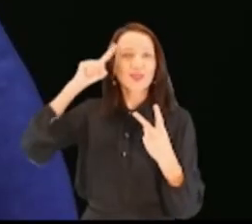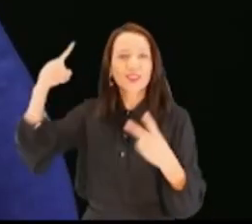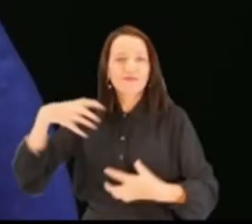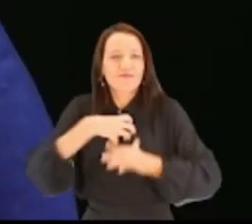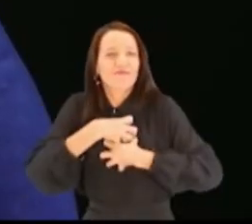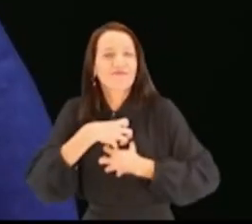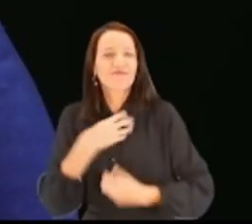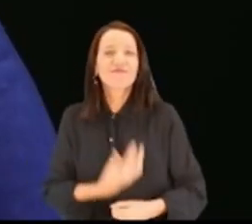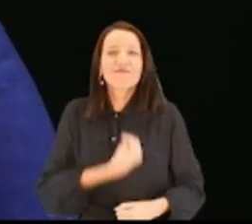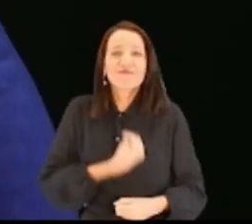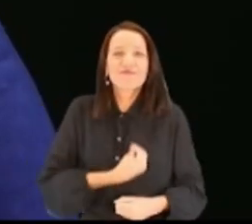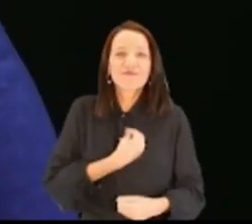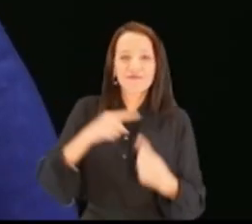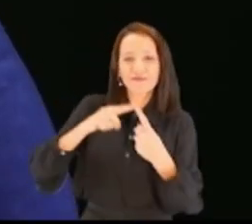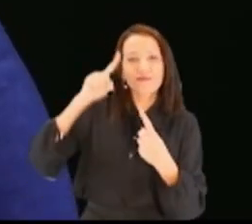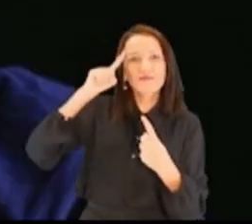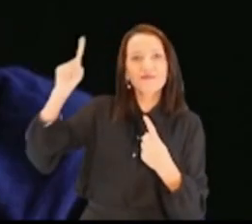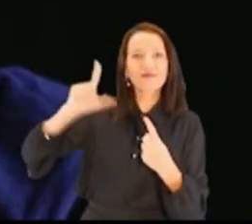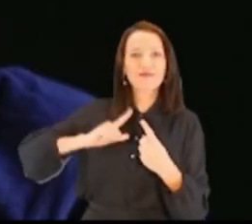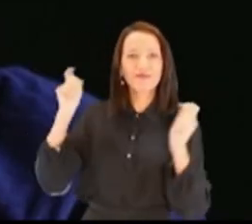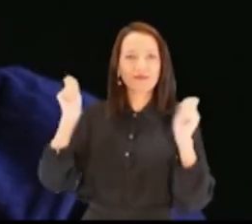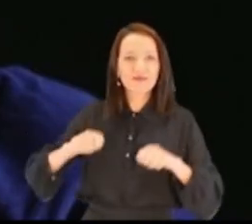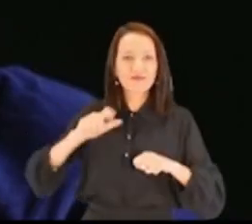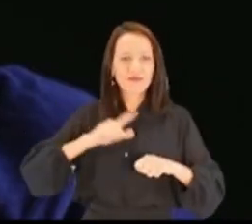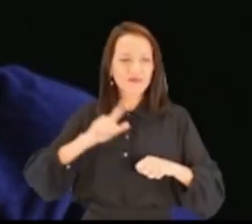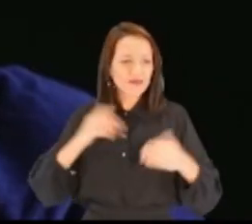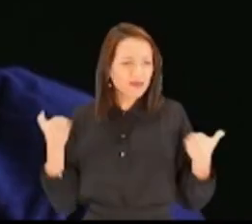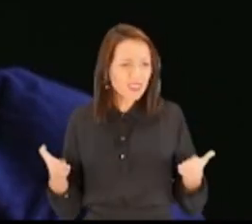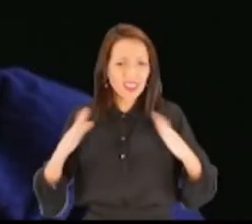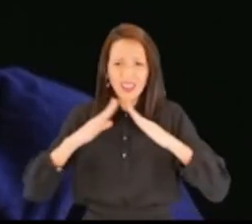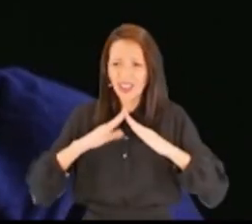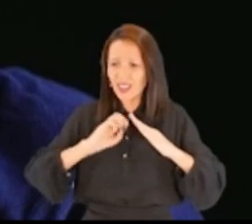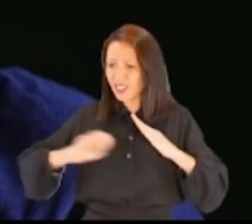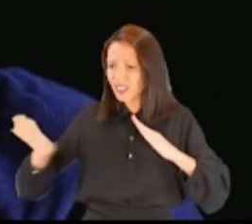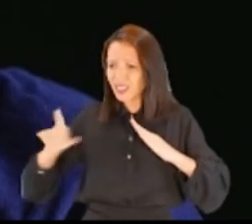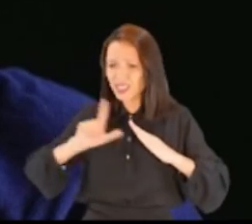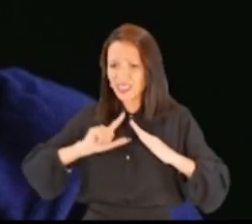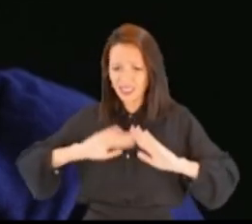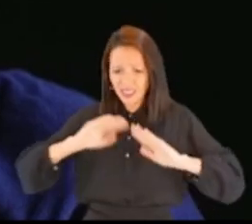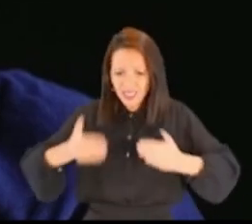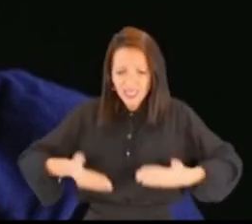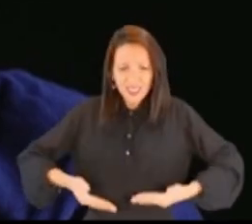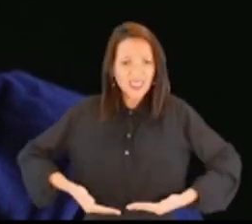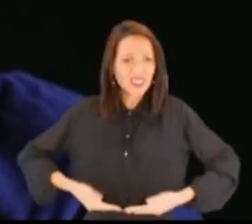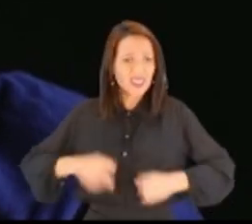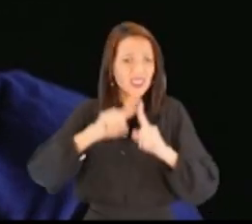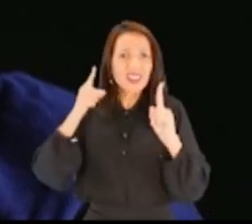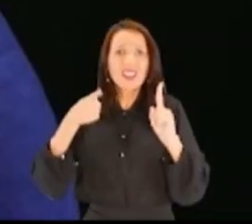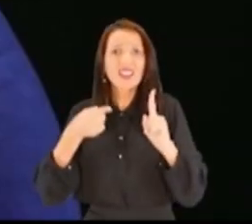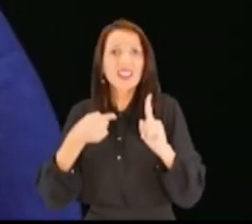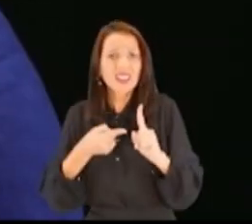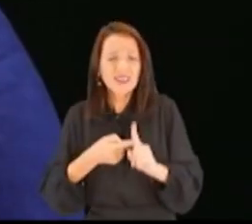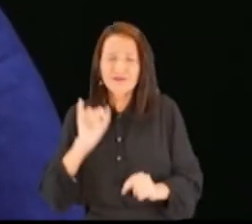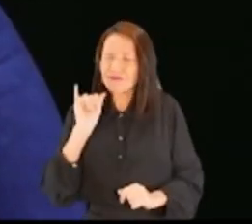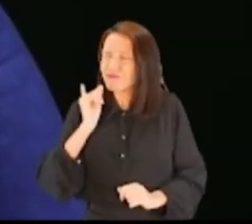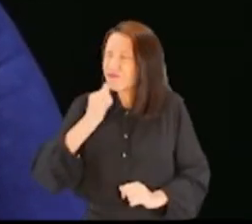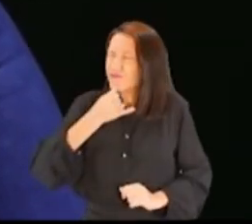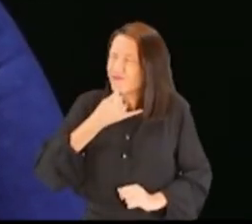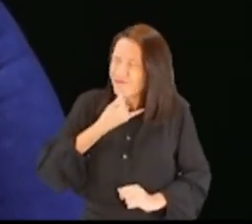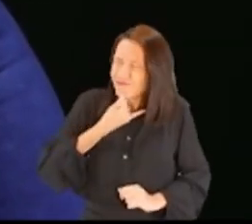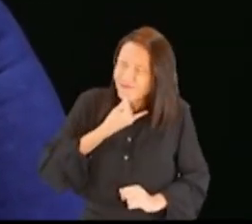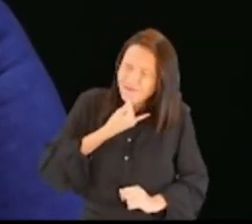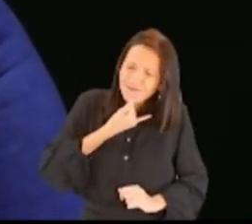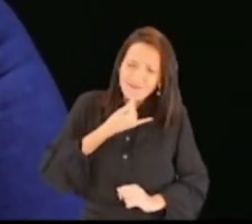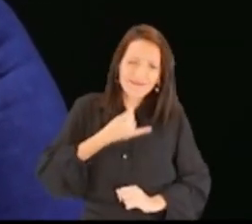em dois dias que marcaram muito a minha vida. Um dia foi quando eu saí da casa onde eu morava e eu estava grávida. Uma coisa